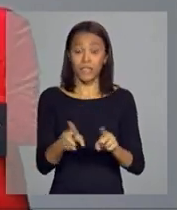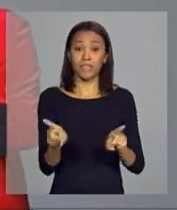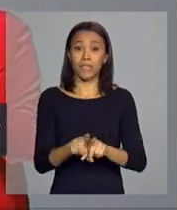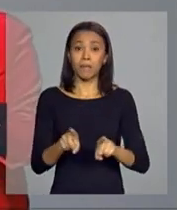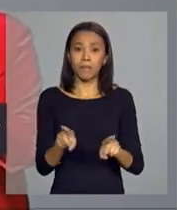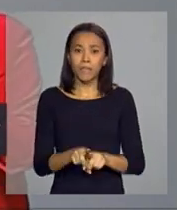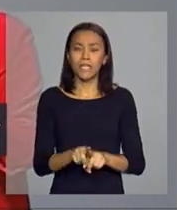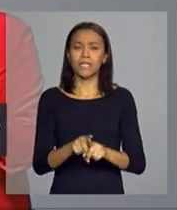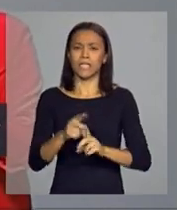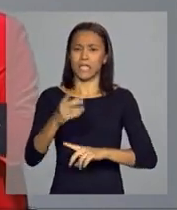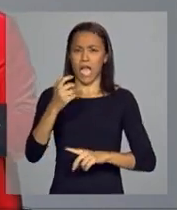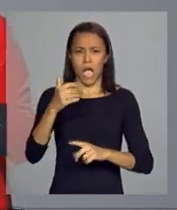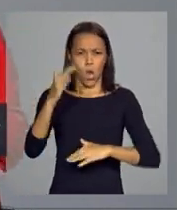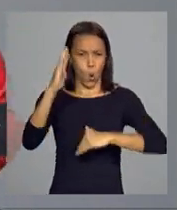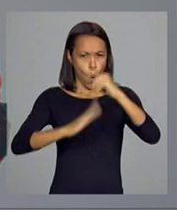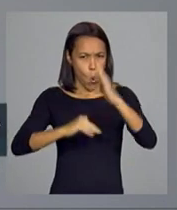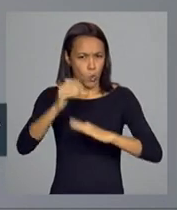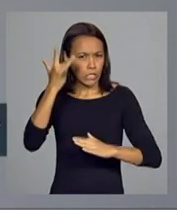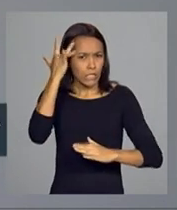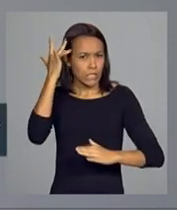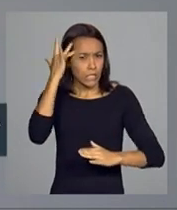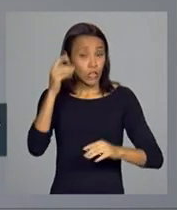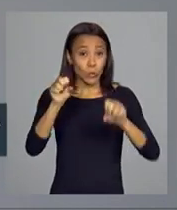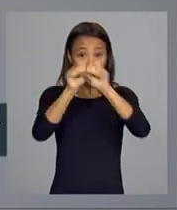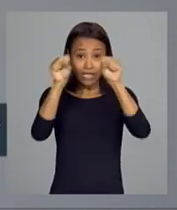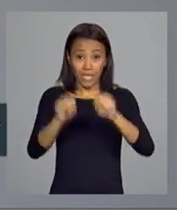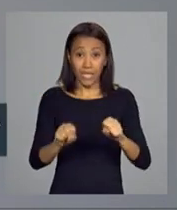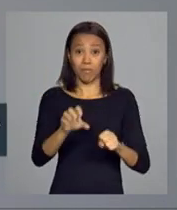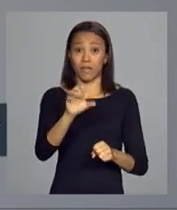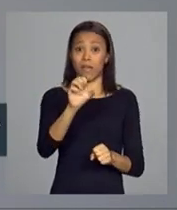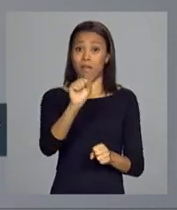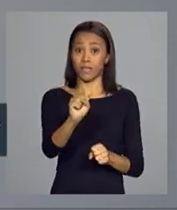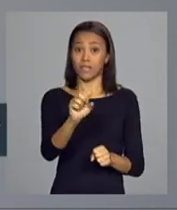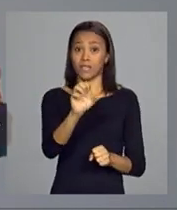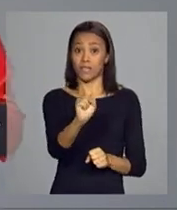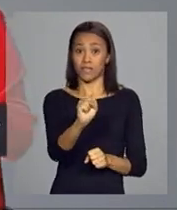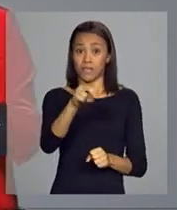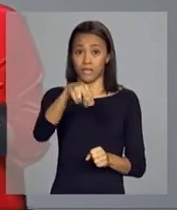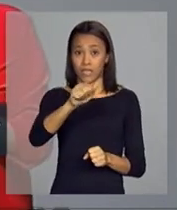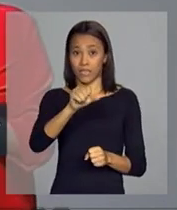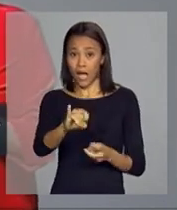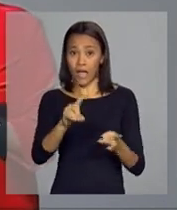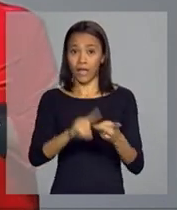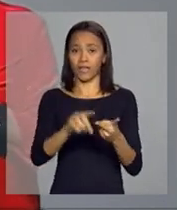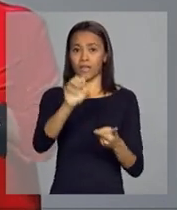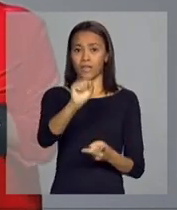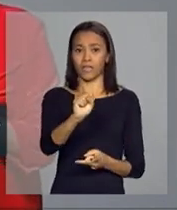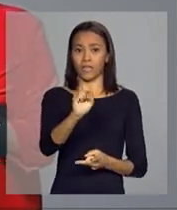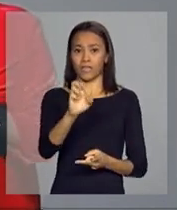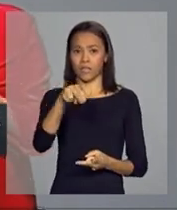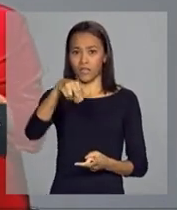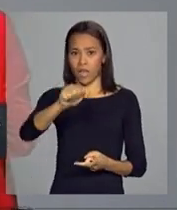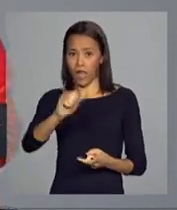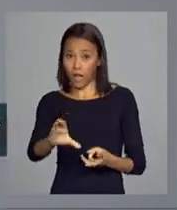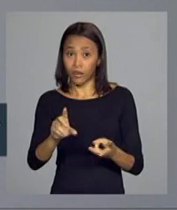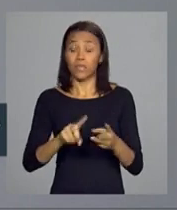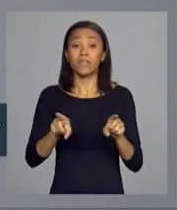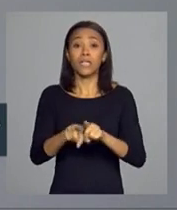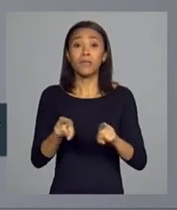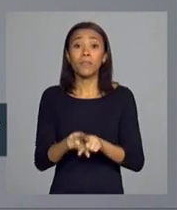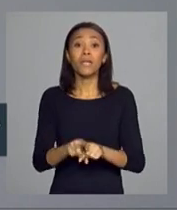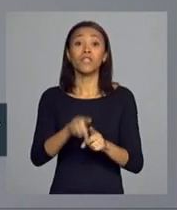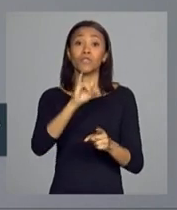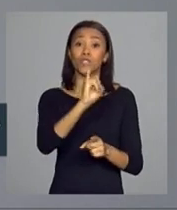inequívoca competência do Sistema S, Senai e Senac. Depois, a presença dos